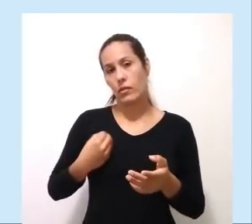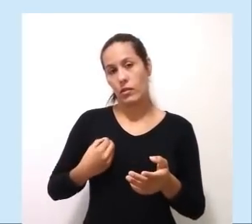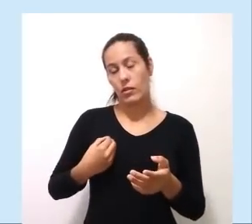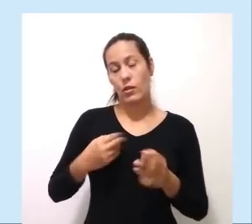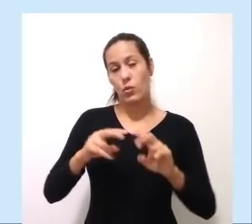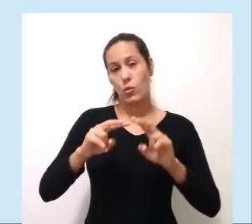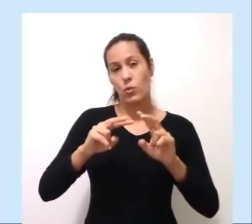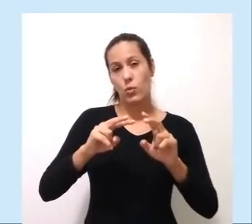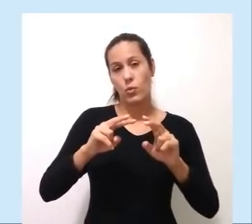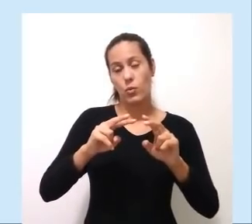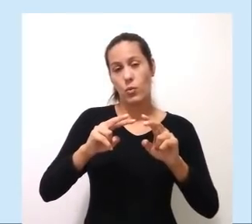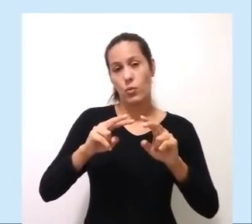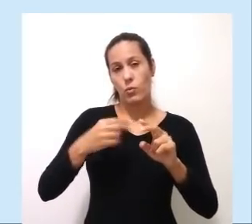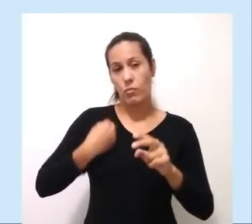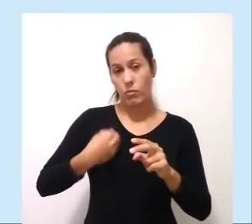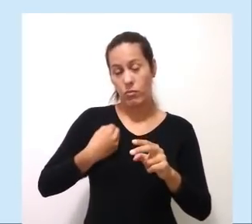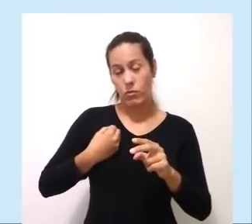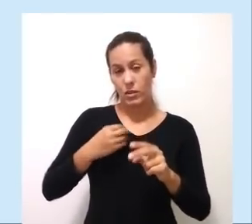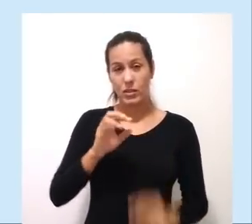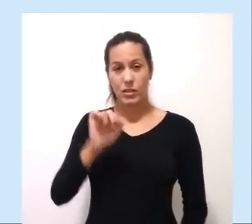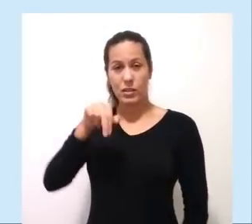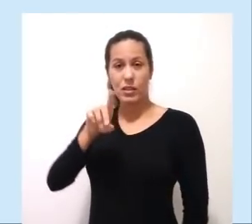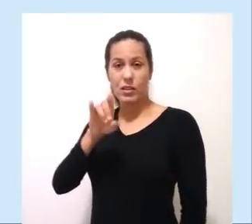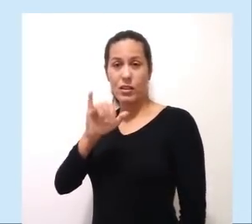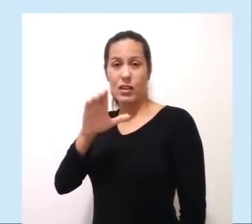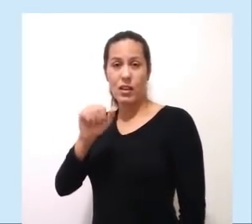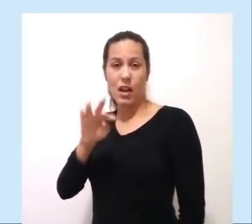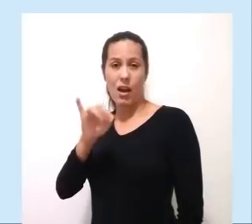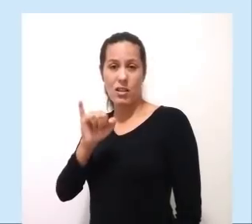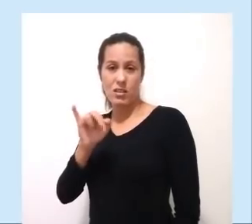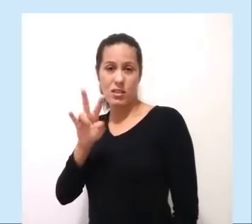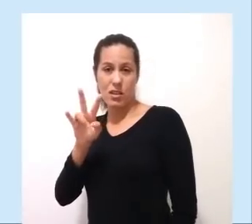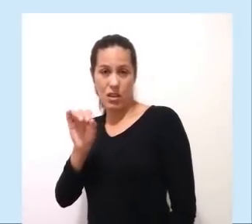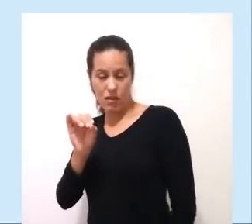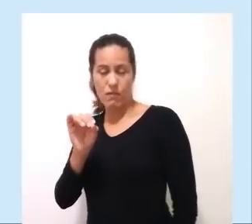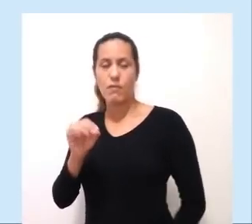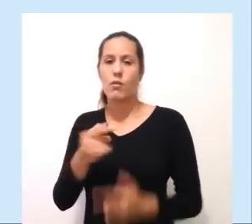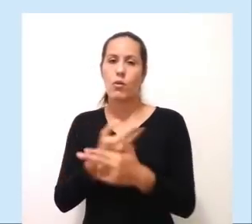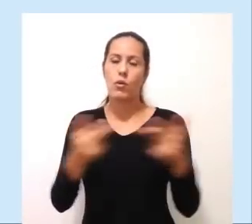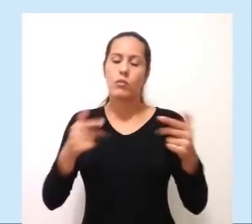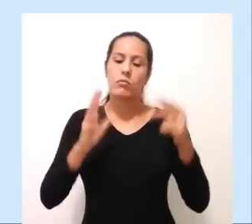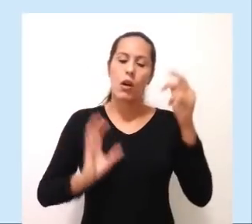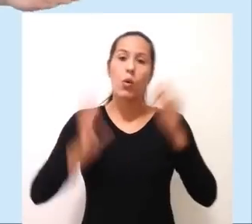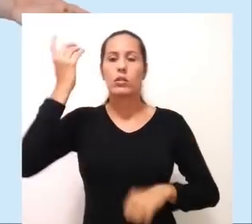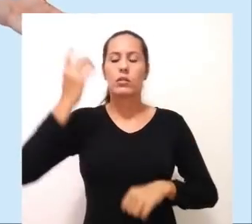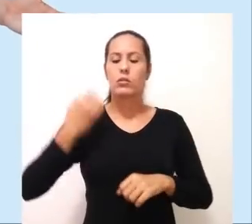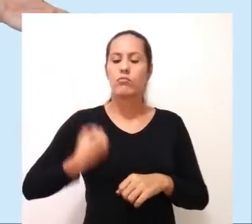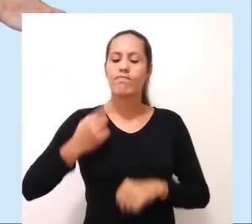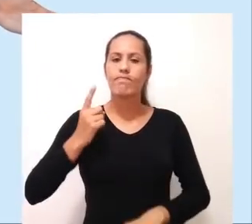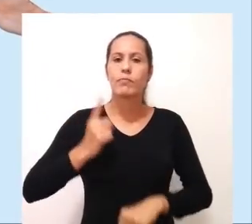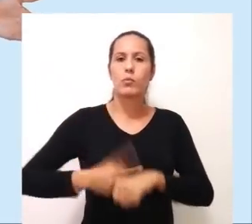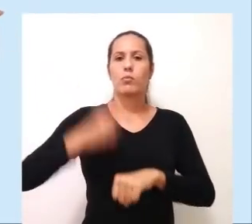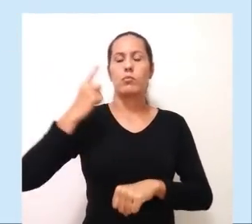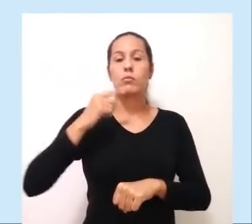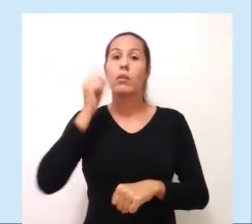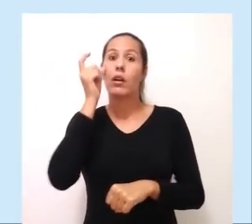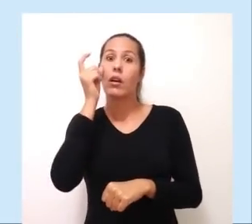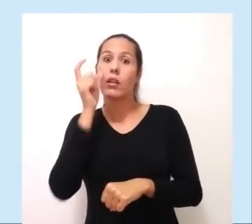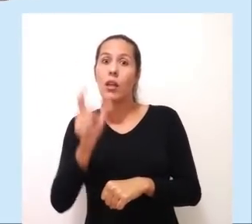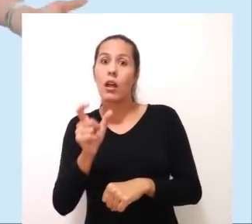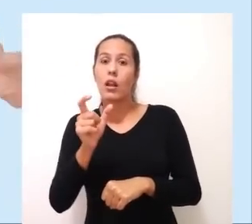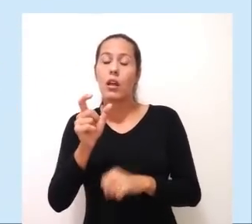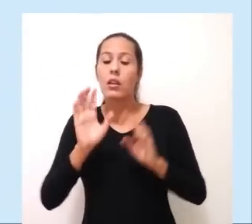do indicativo, não é? Porque ele vai marcar justamente para vocês algo que está acontecendo naquele momento